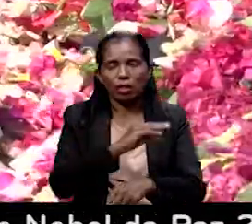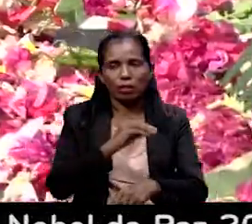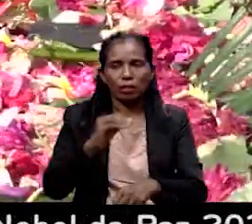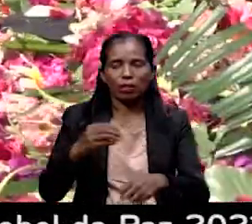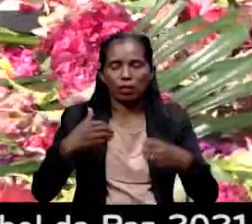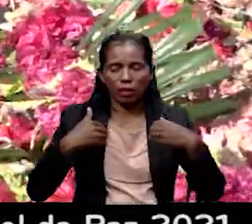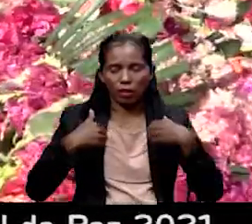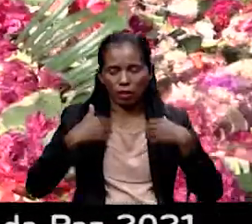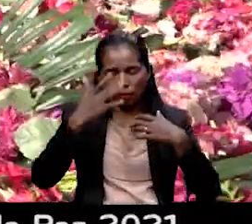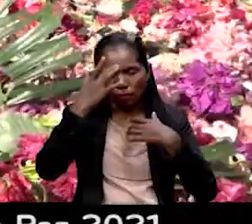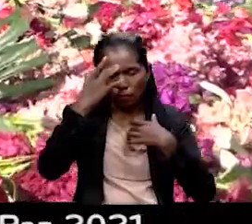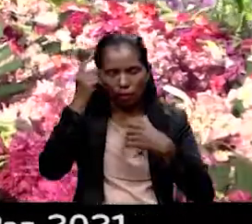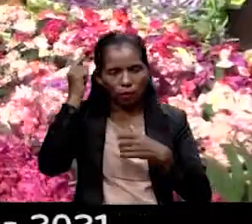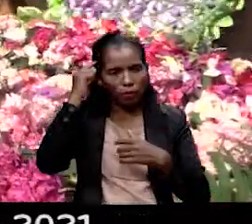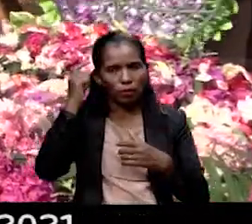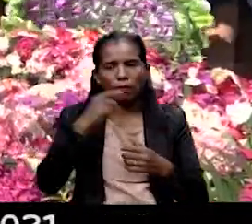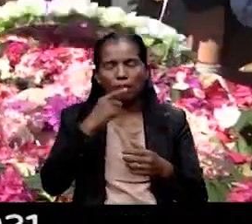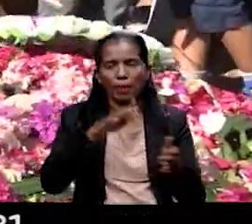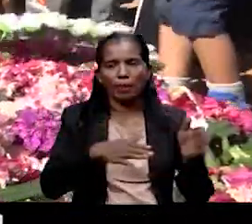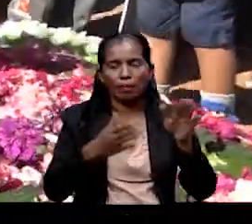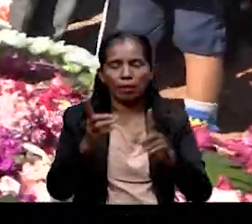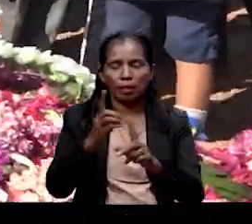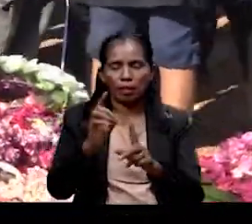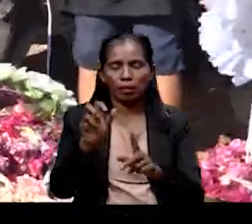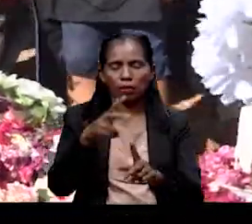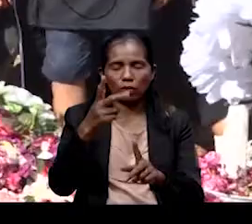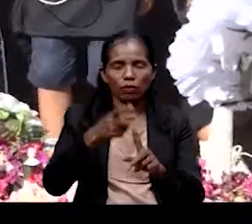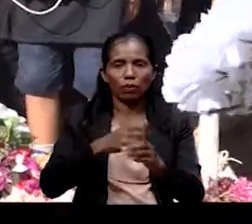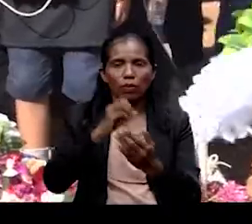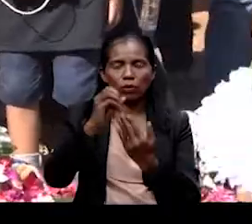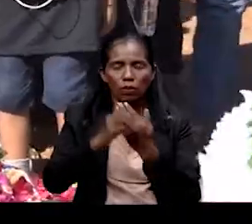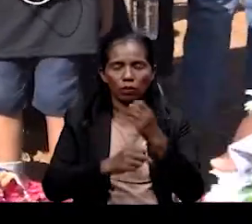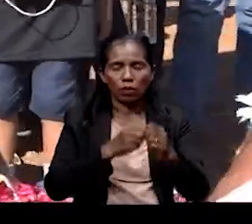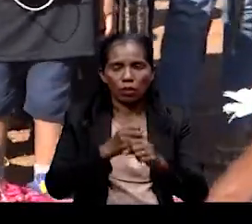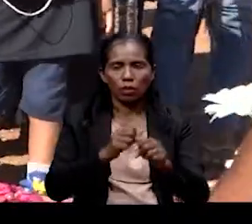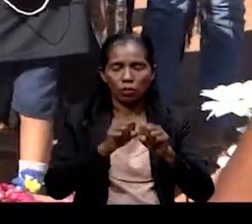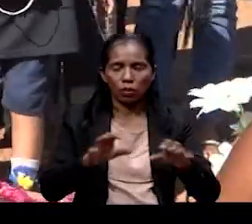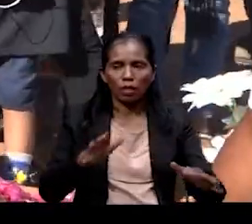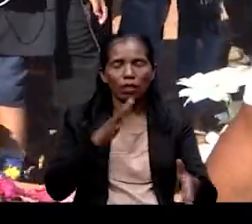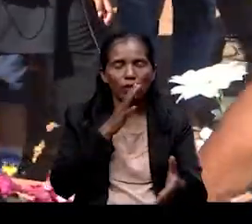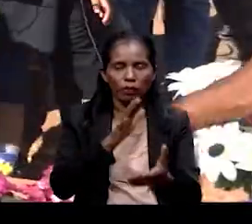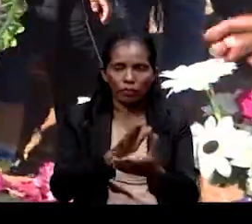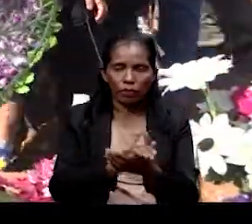saudoso hetan moras ia ulun saudoso mate ia lorong saudoso resin tolu fulang utuh rutina ne ho dihusi kela feng